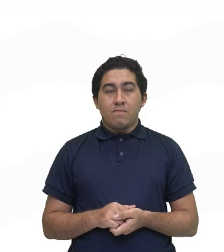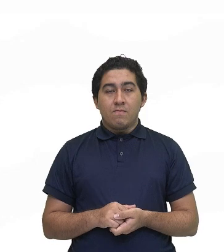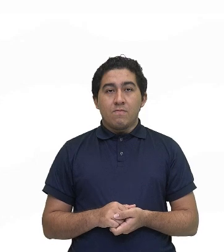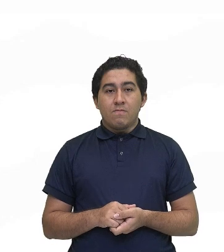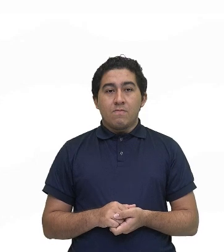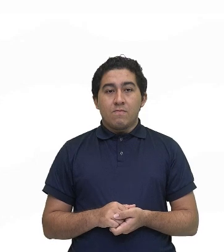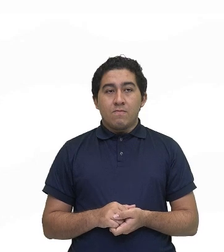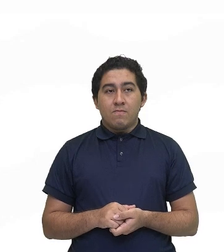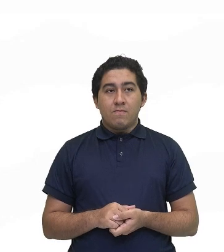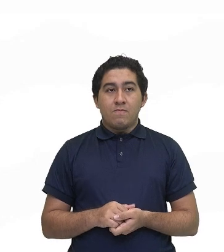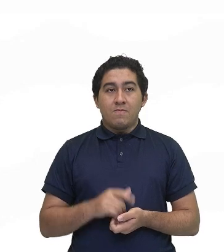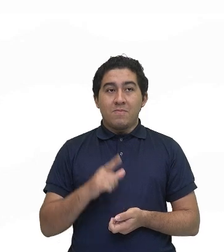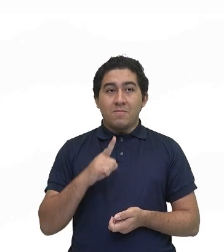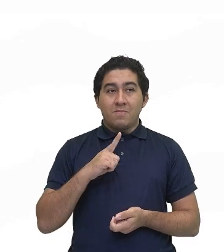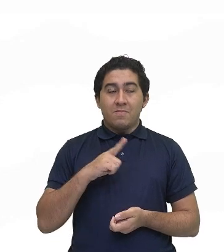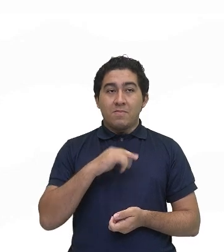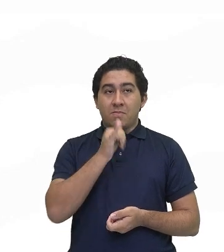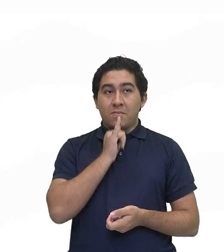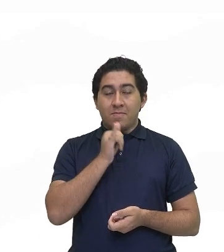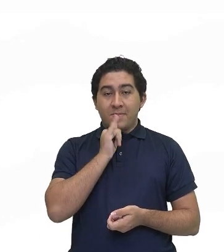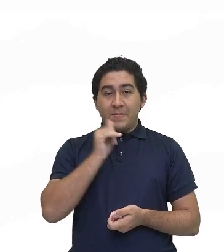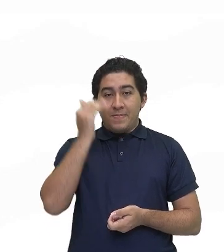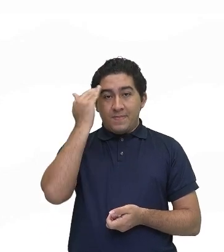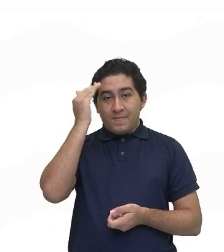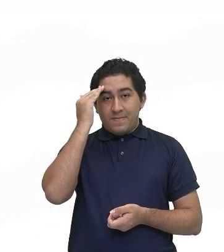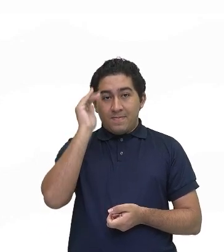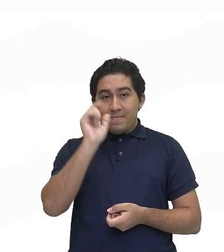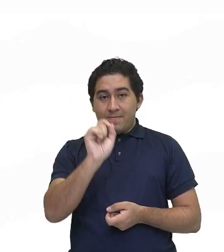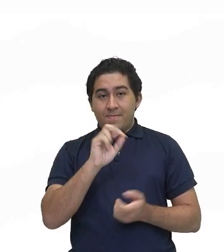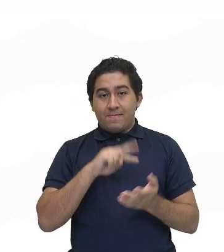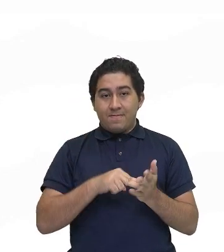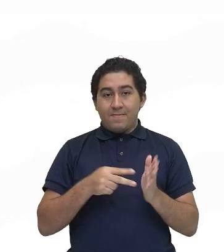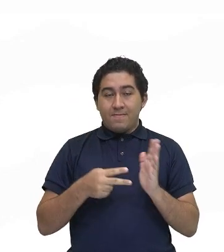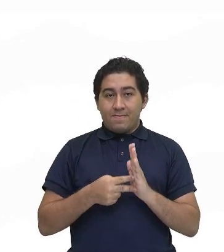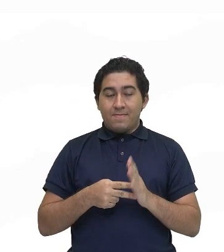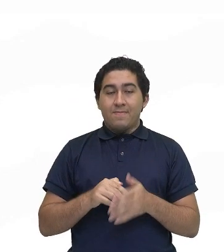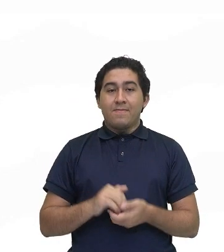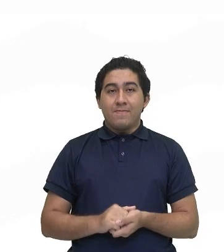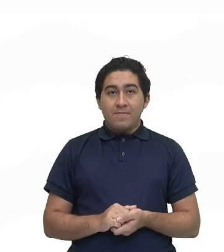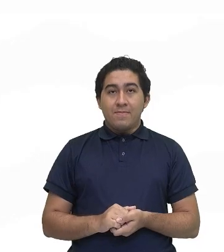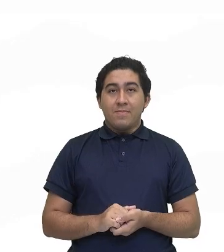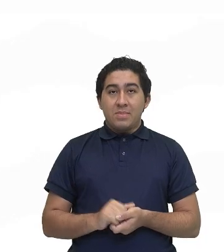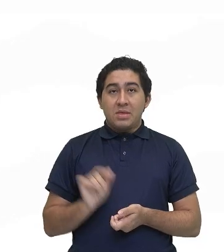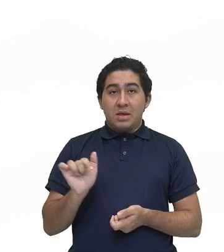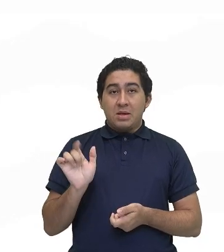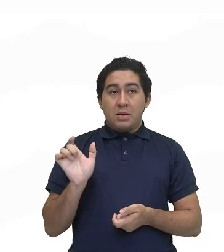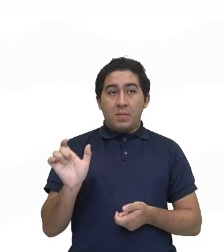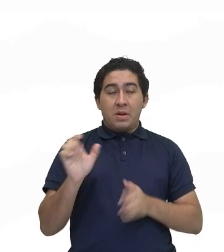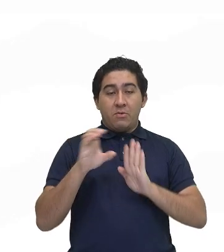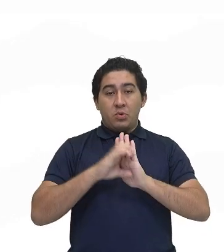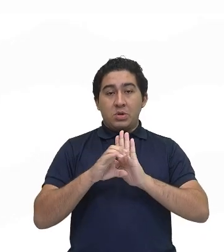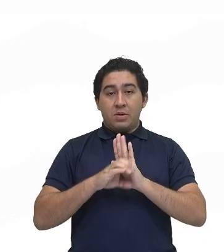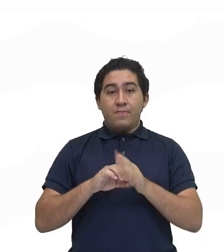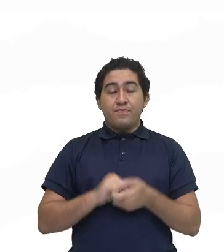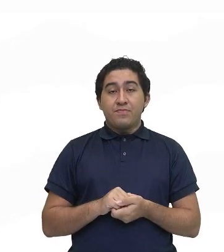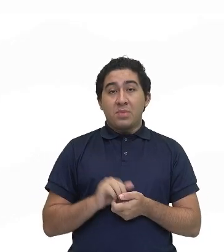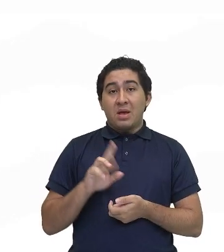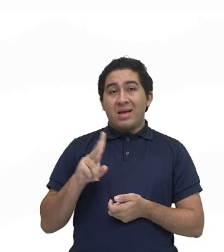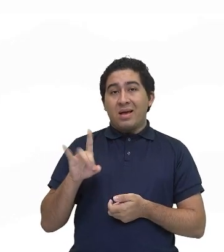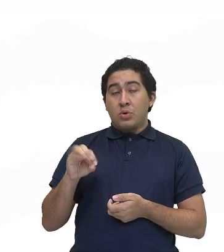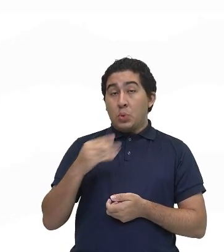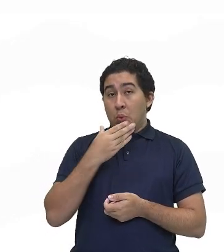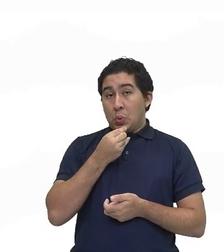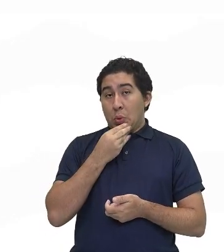o que é o arredondamento. Ó. O Ricardo foi a uma mercearia. E essa mercearia, ele foi lá